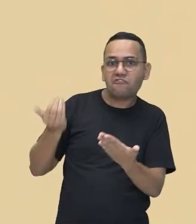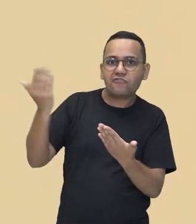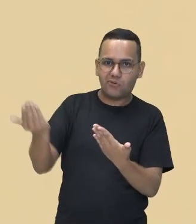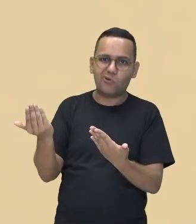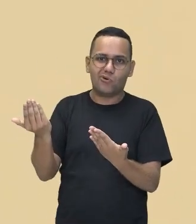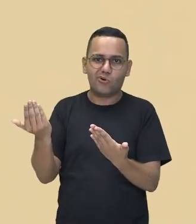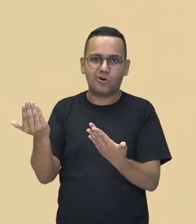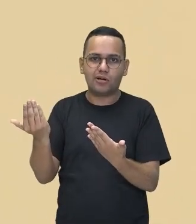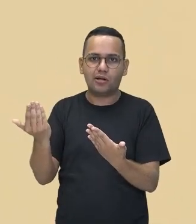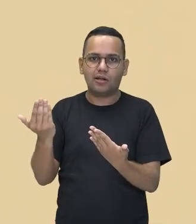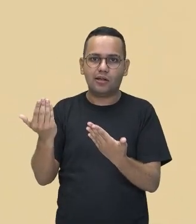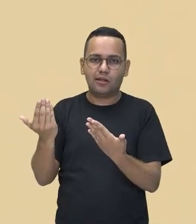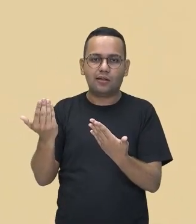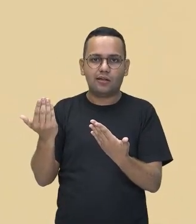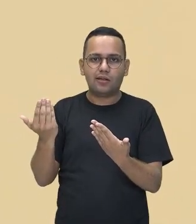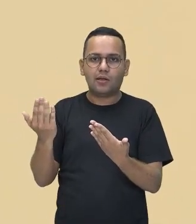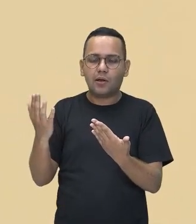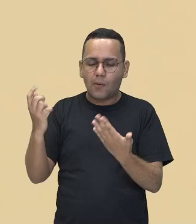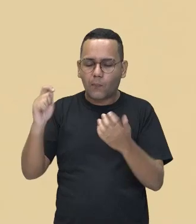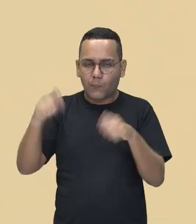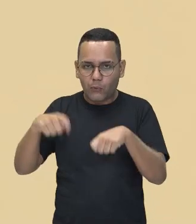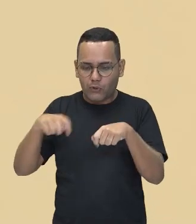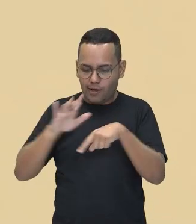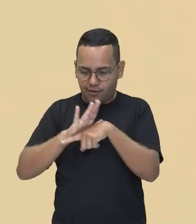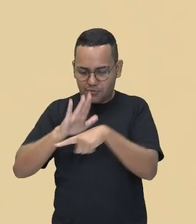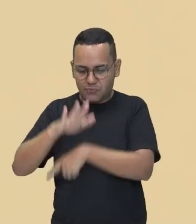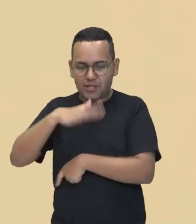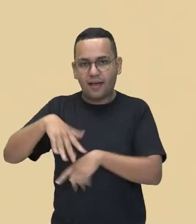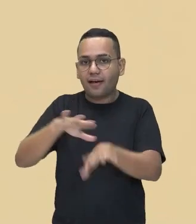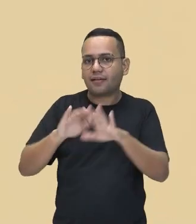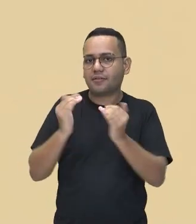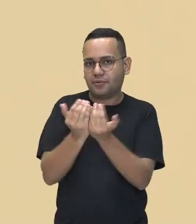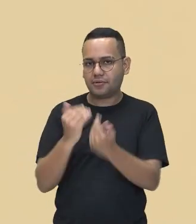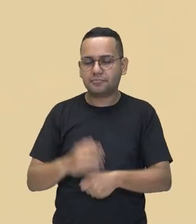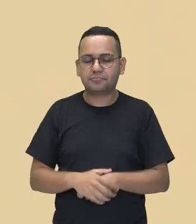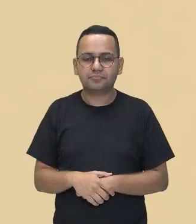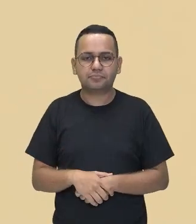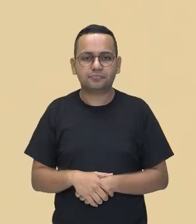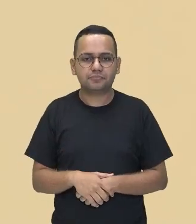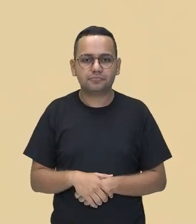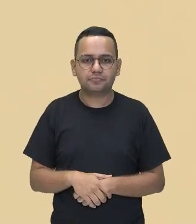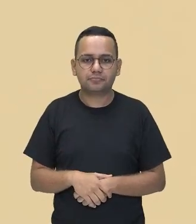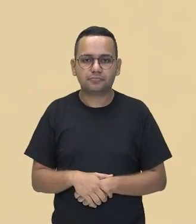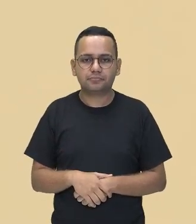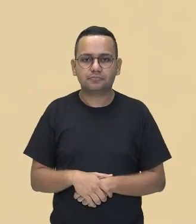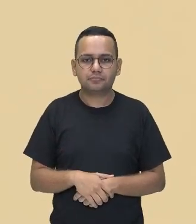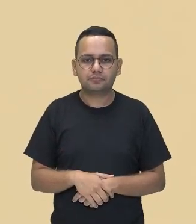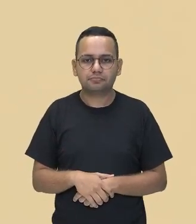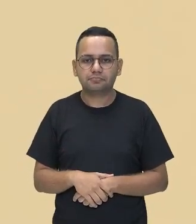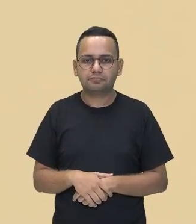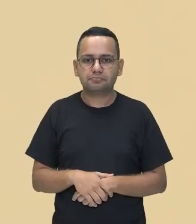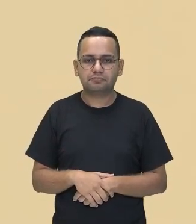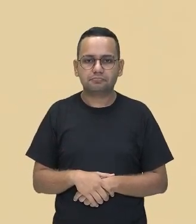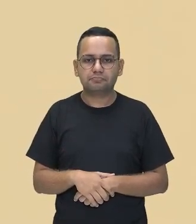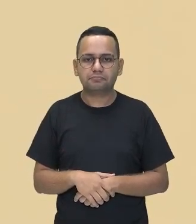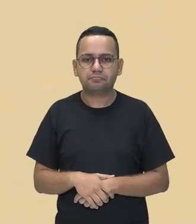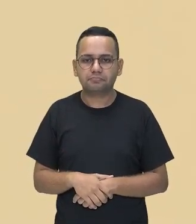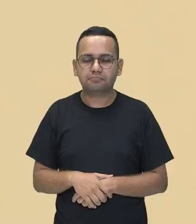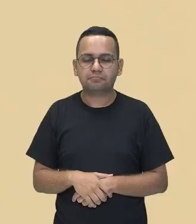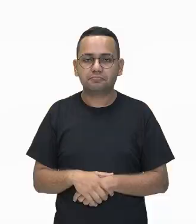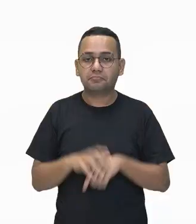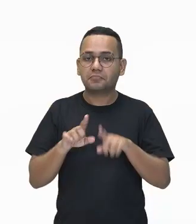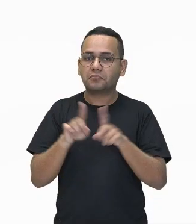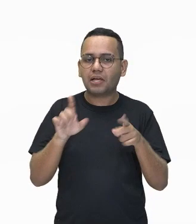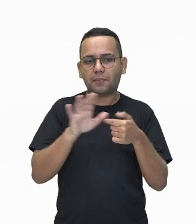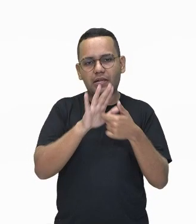qual eu pertenço. Então, olha só, né? E exatamente, então, como, né, apresentar problemáticas dessa